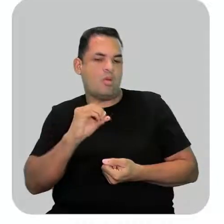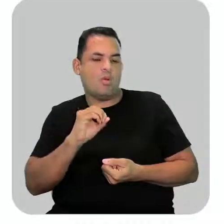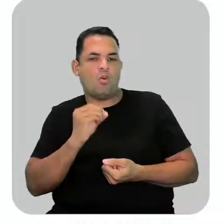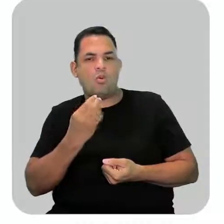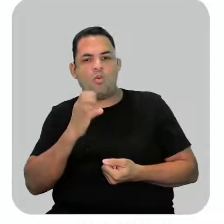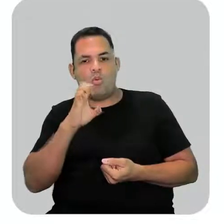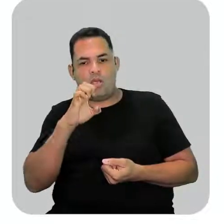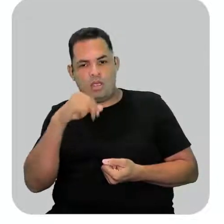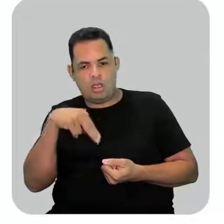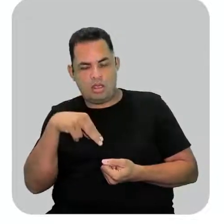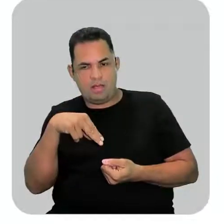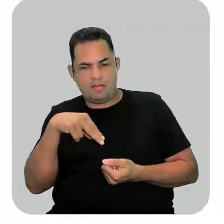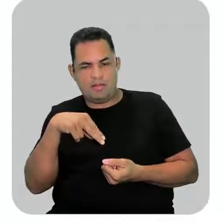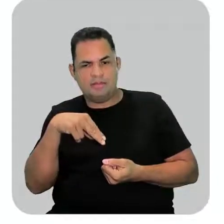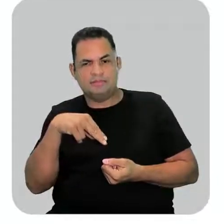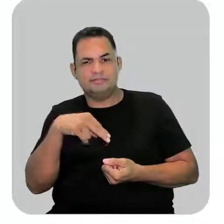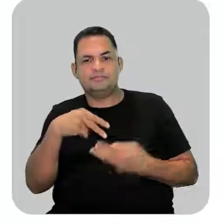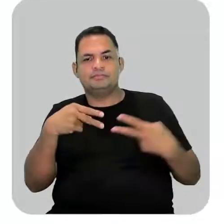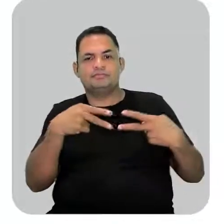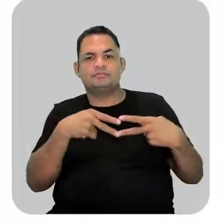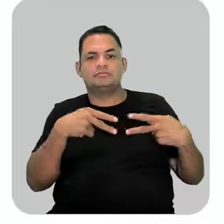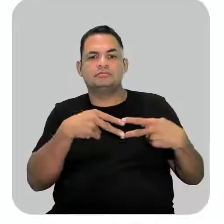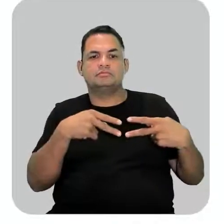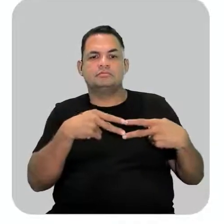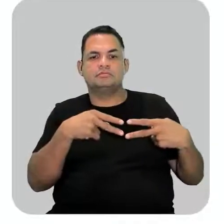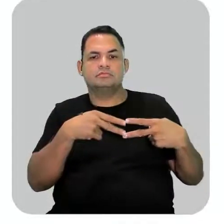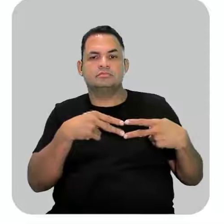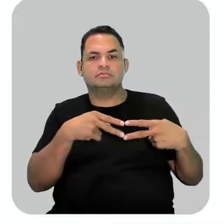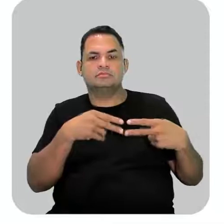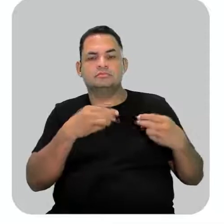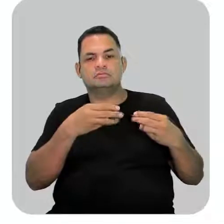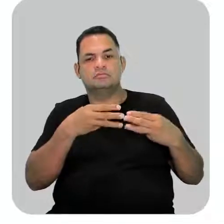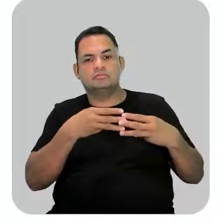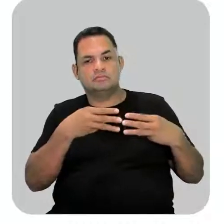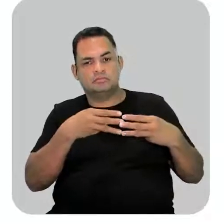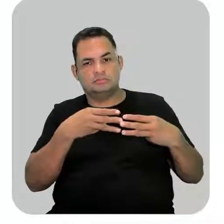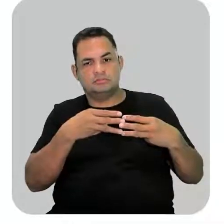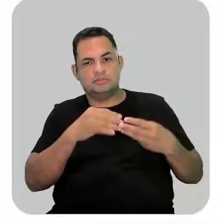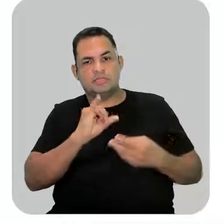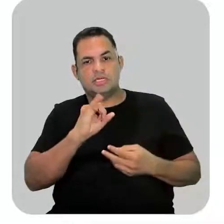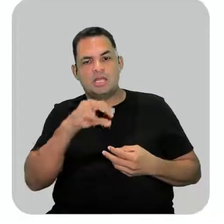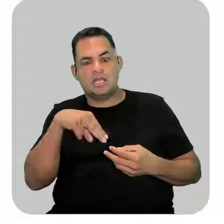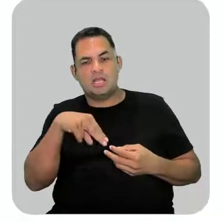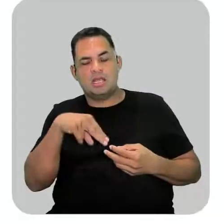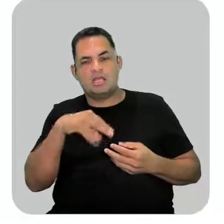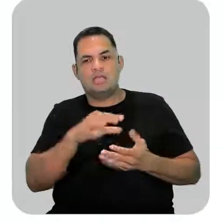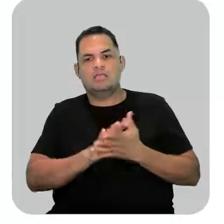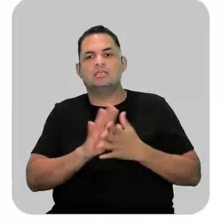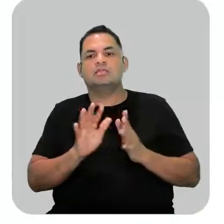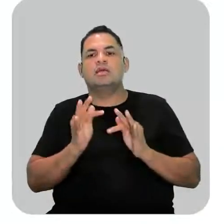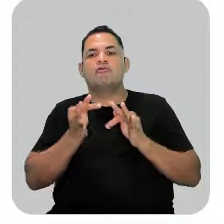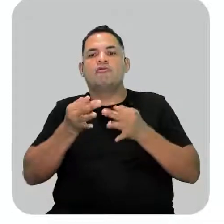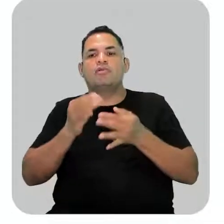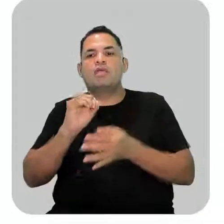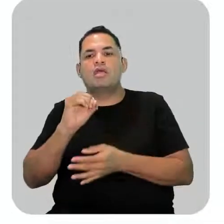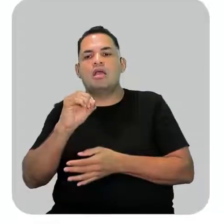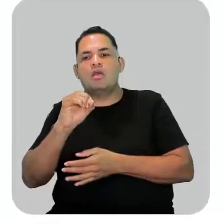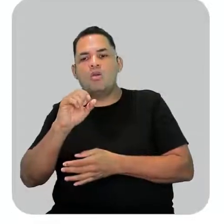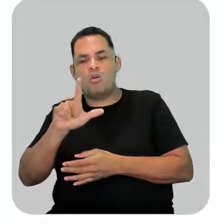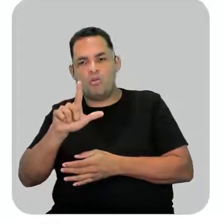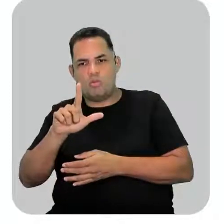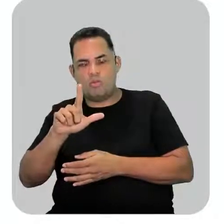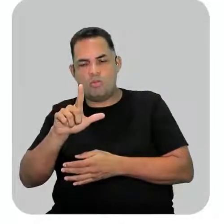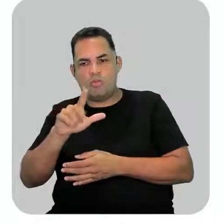Quando é ligação dupla, a gente usa em. Quando é ligação tripla, a gente usa o in. E usa a terminação dos álcools, que